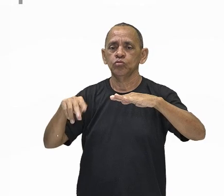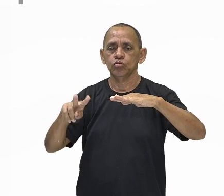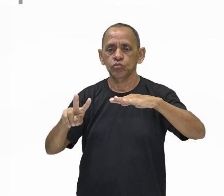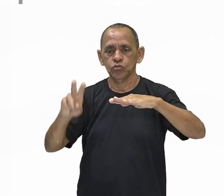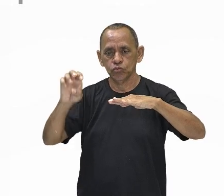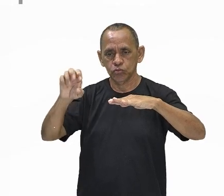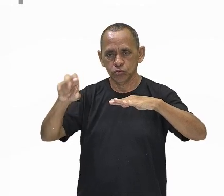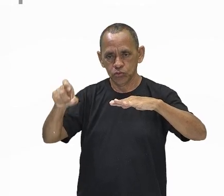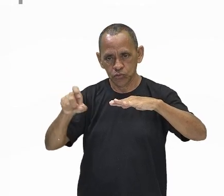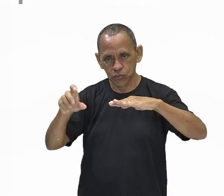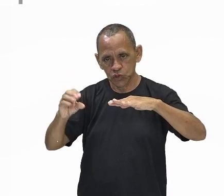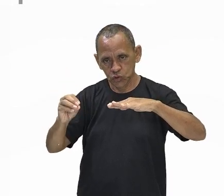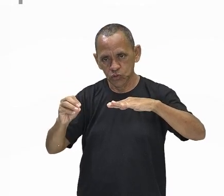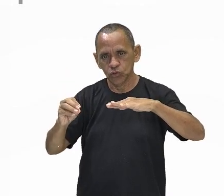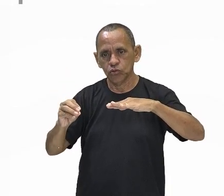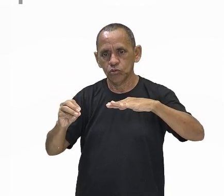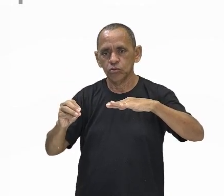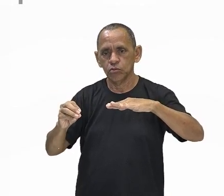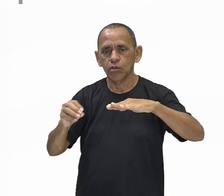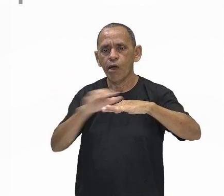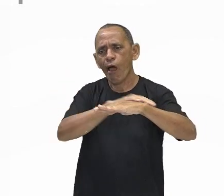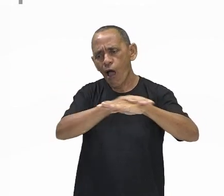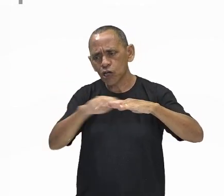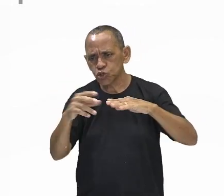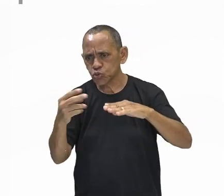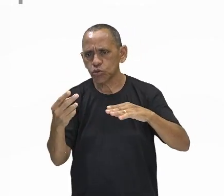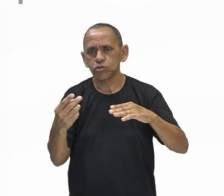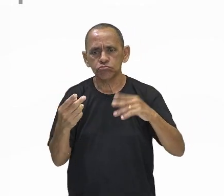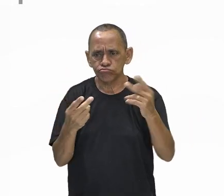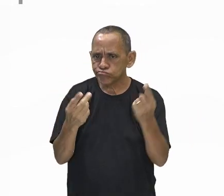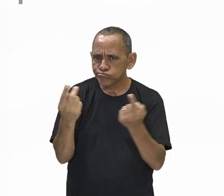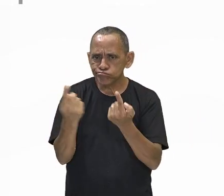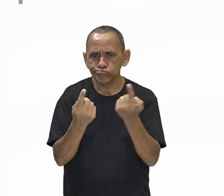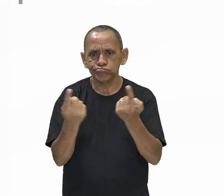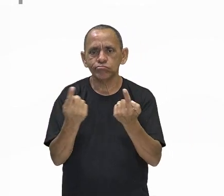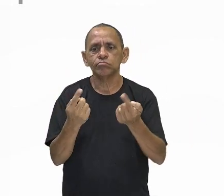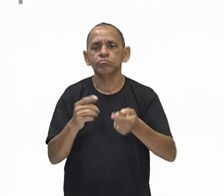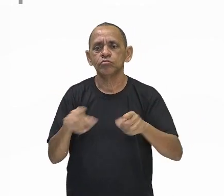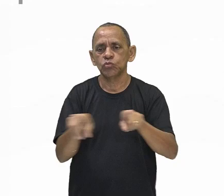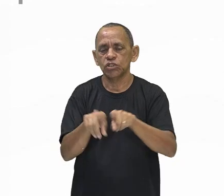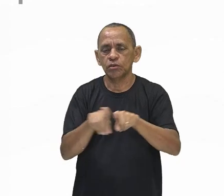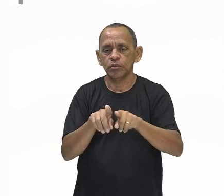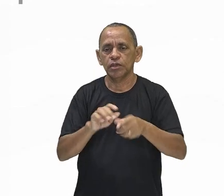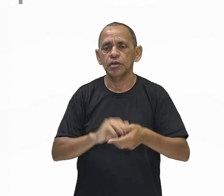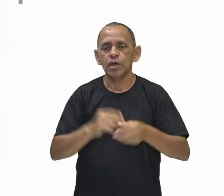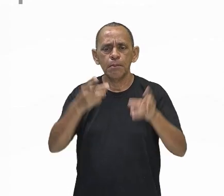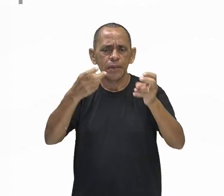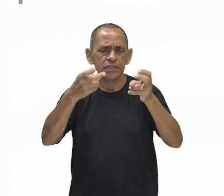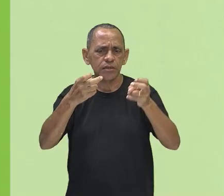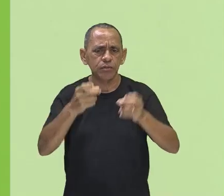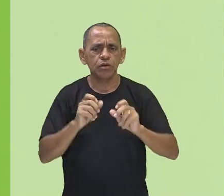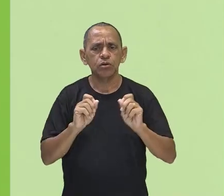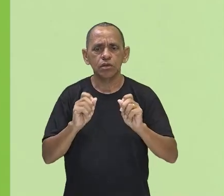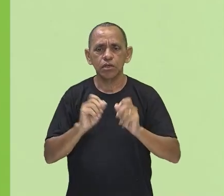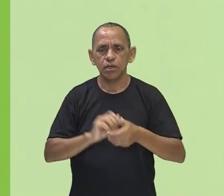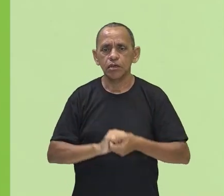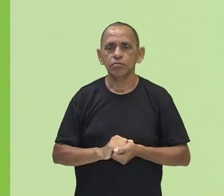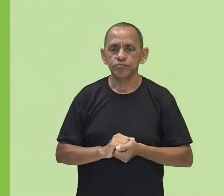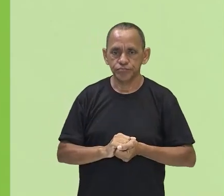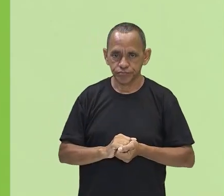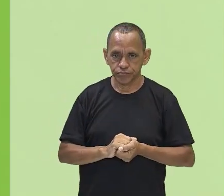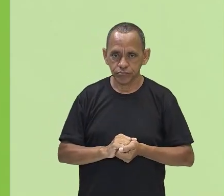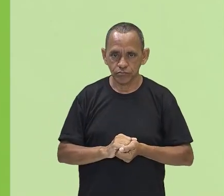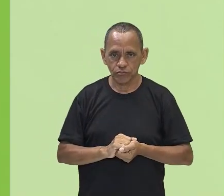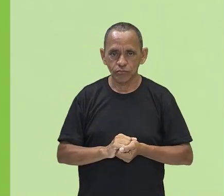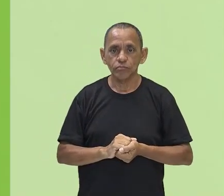2 superfícies ali vão ser curvas. Então veja bem, as lentes convergentes ou positivas são aquelas ali